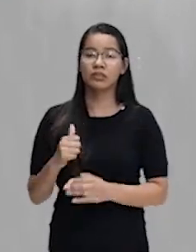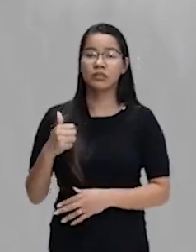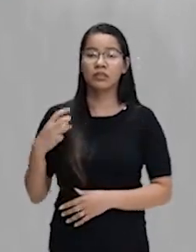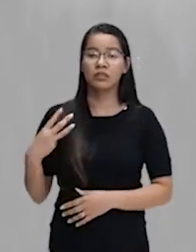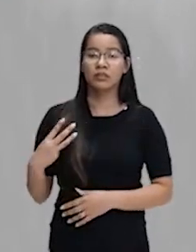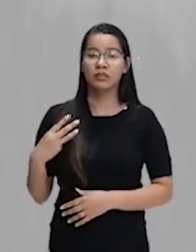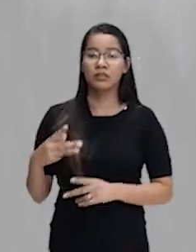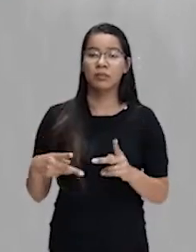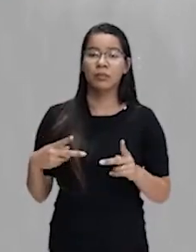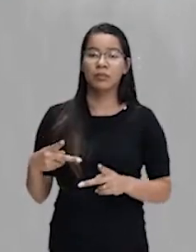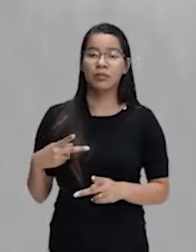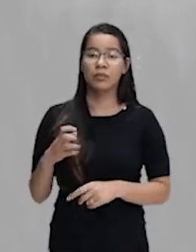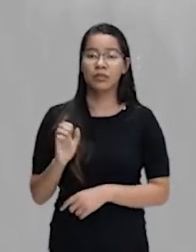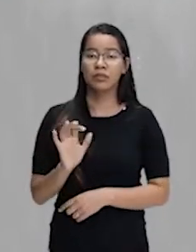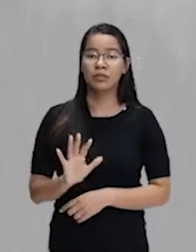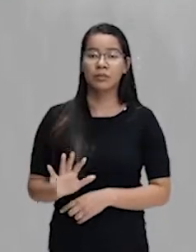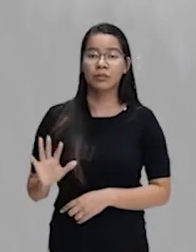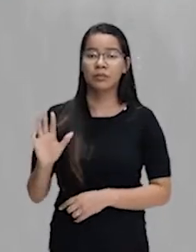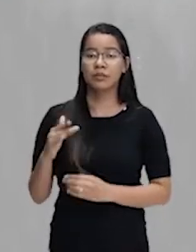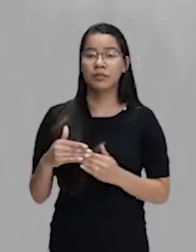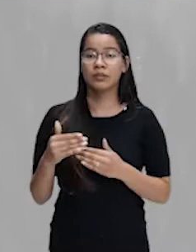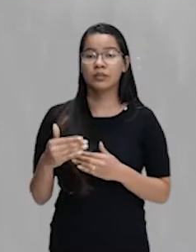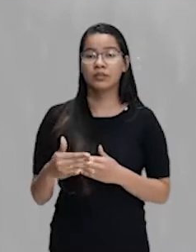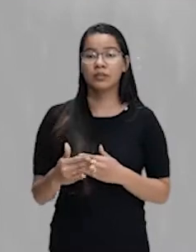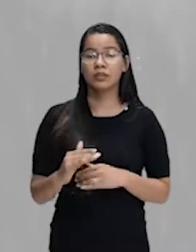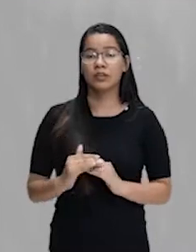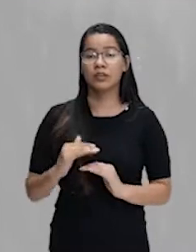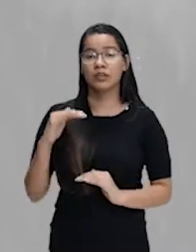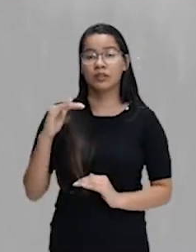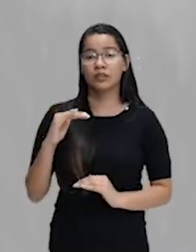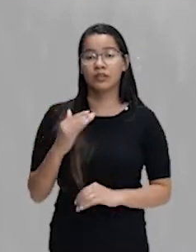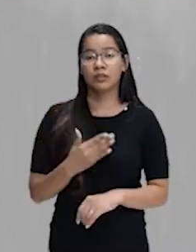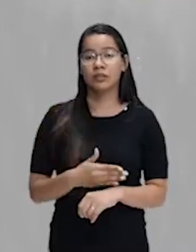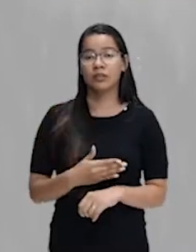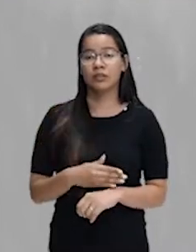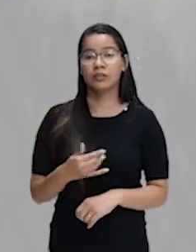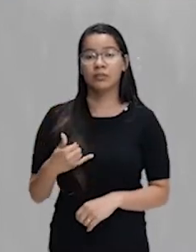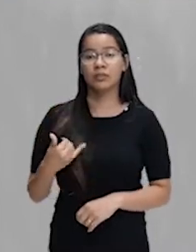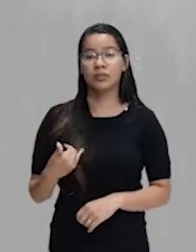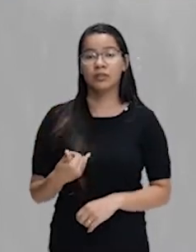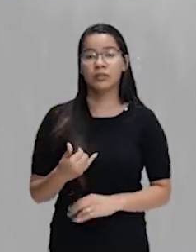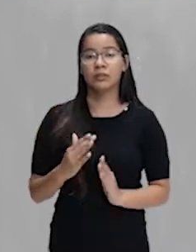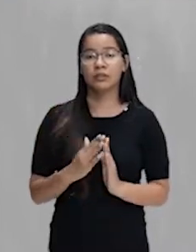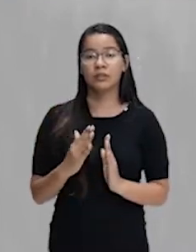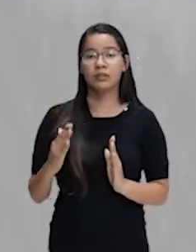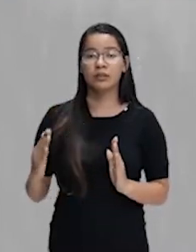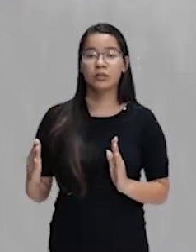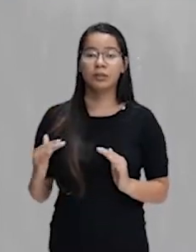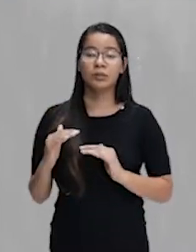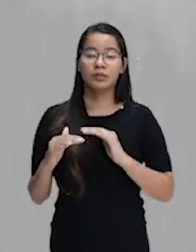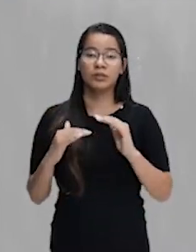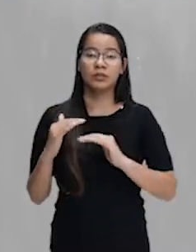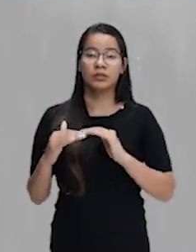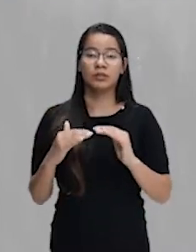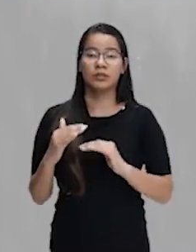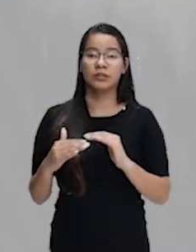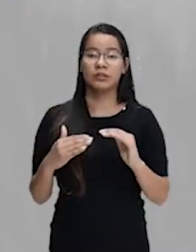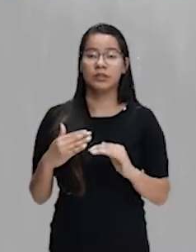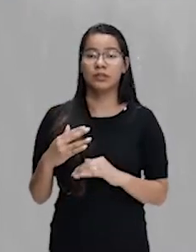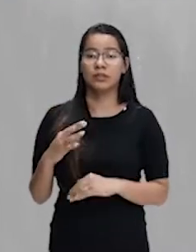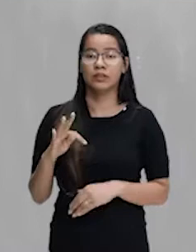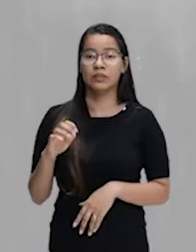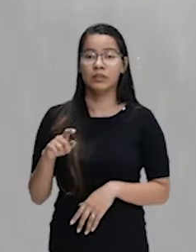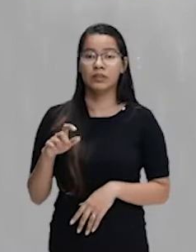população europeia, que durante a Alta Idade Média, ela vinha passando por um processo de decréscimo. A taxa